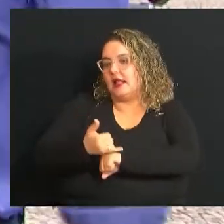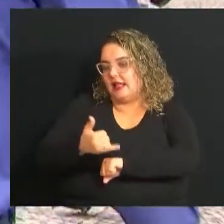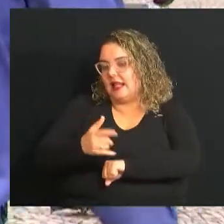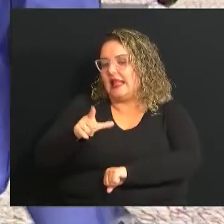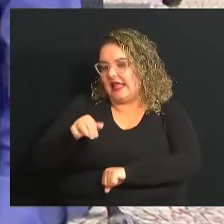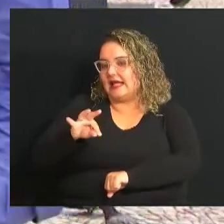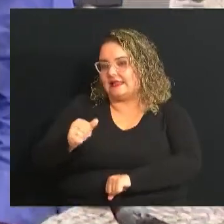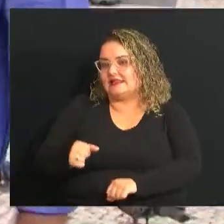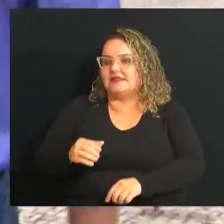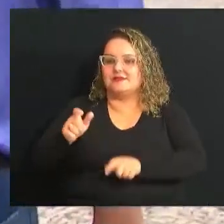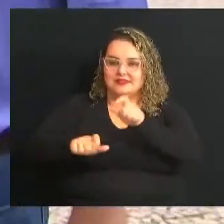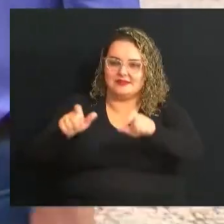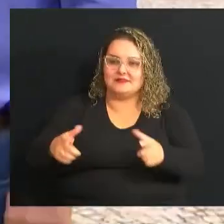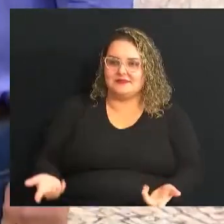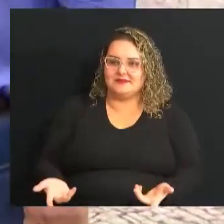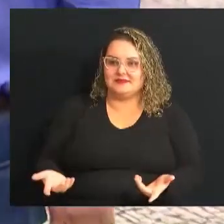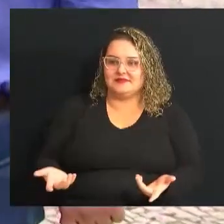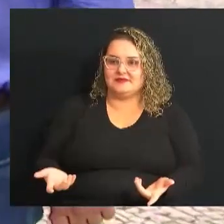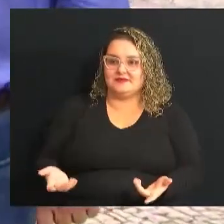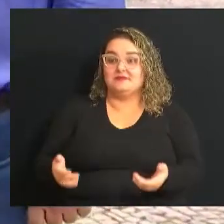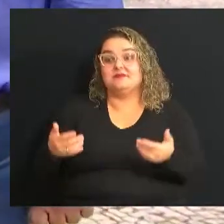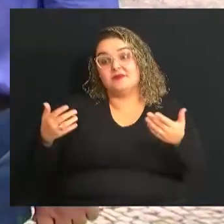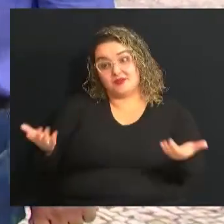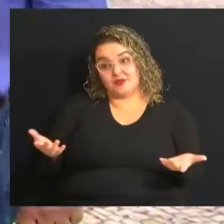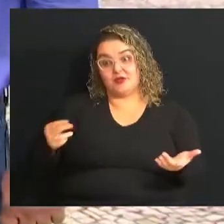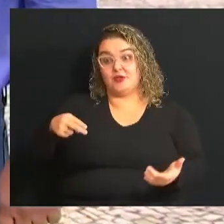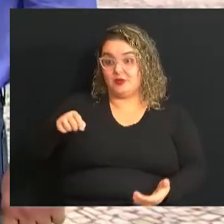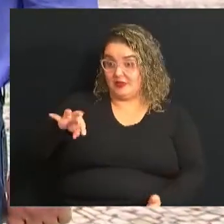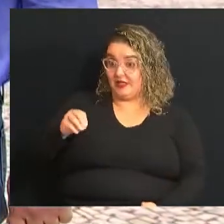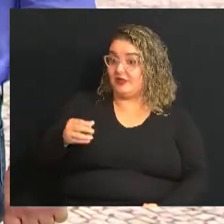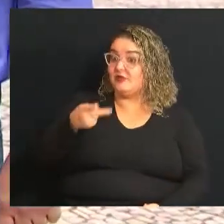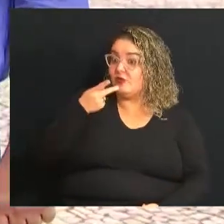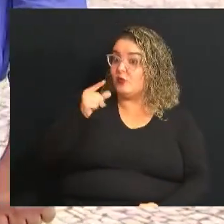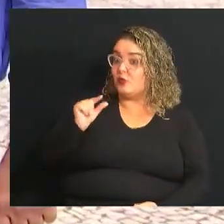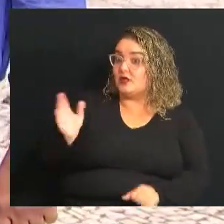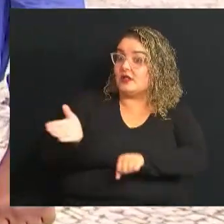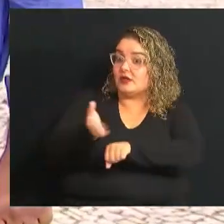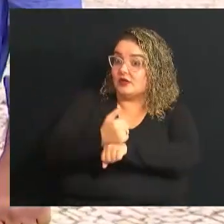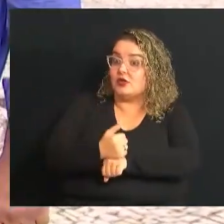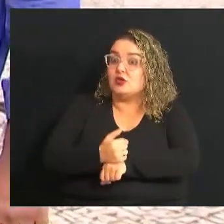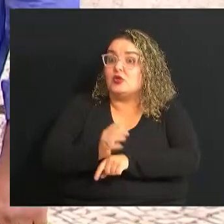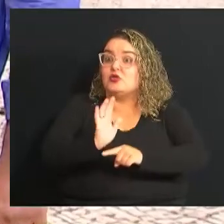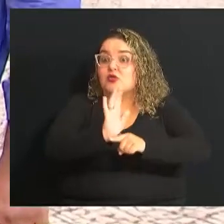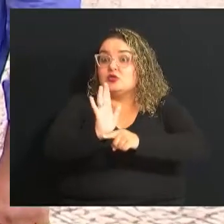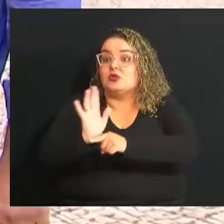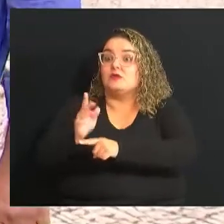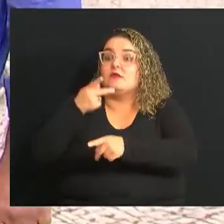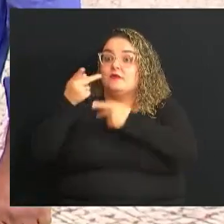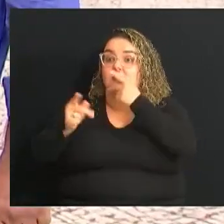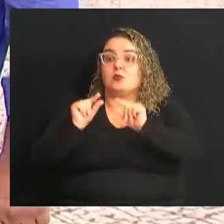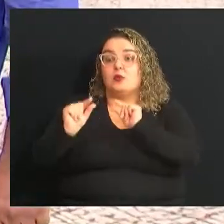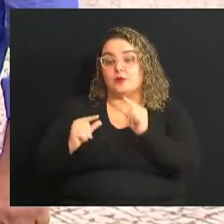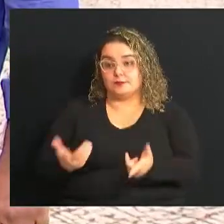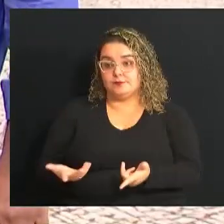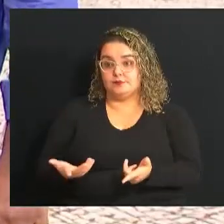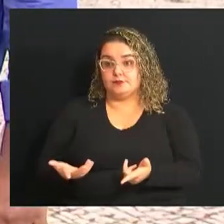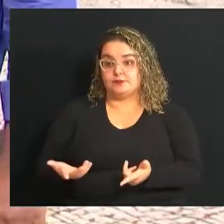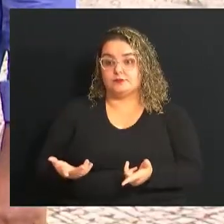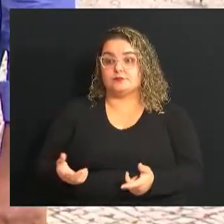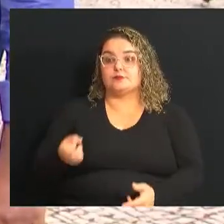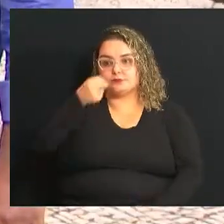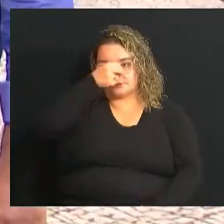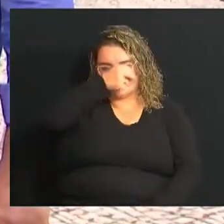que o telão está aqui com 84 metros quadrados, alta definição para quem quiser assistir. Tem gente já que a gente viu que